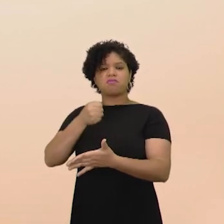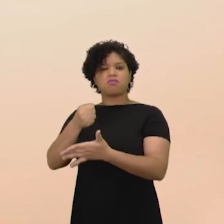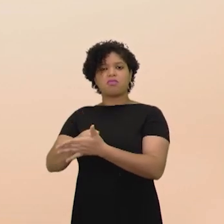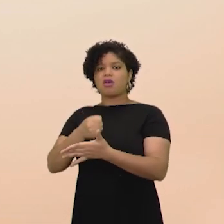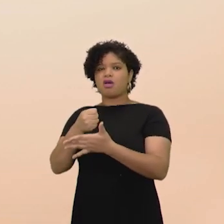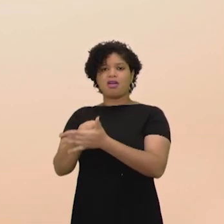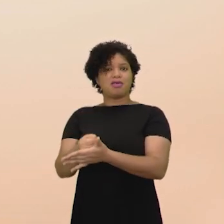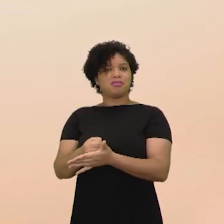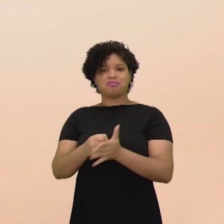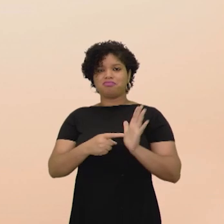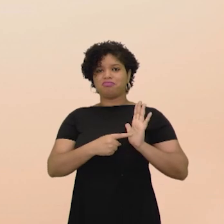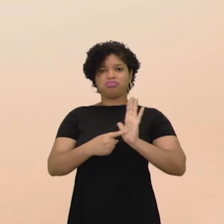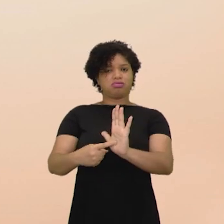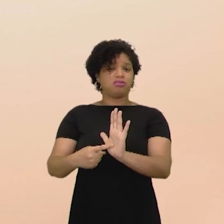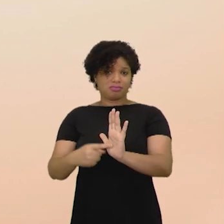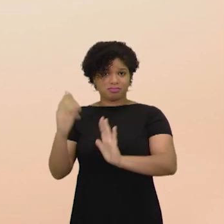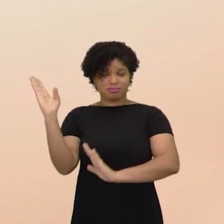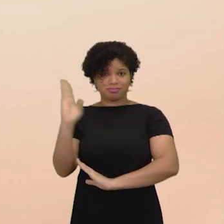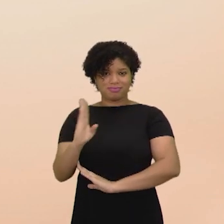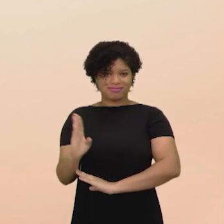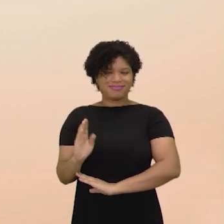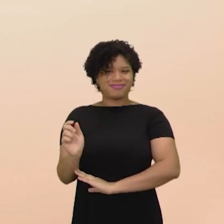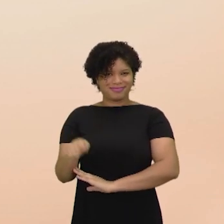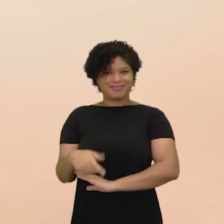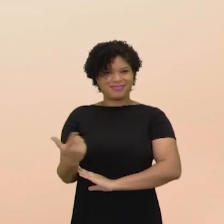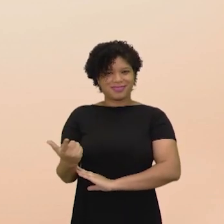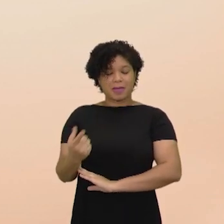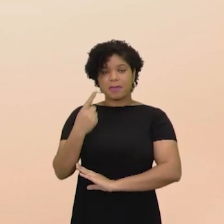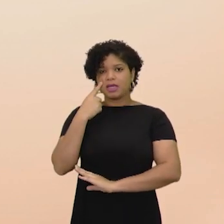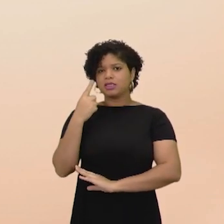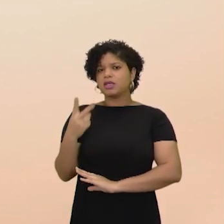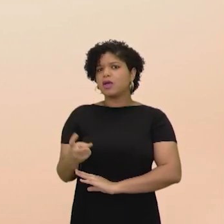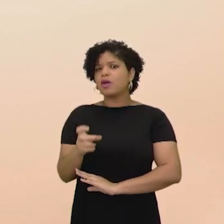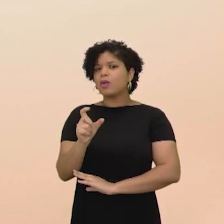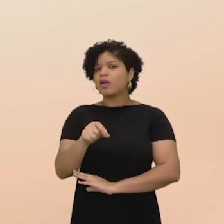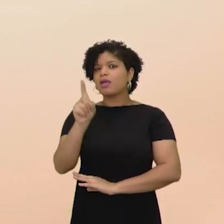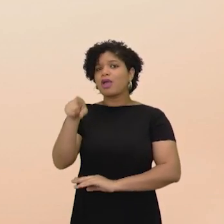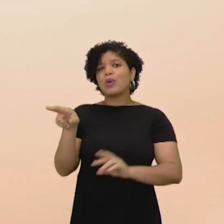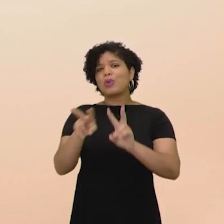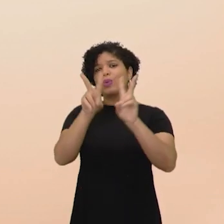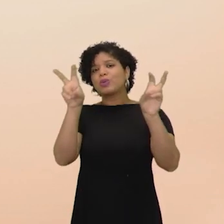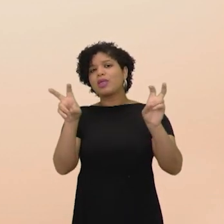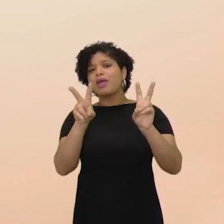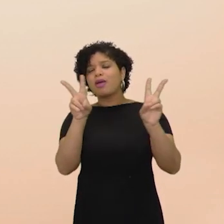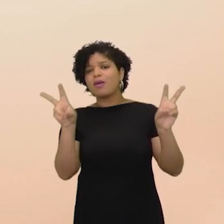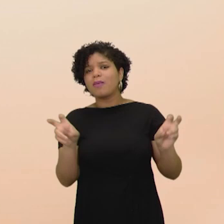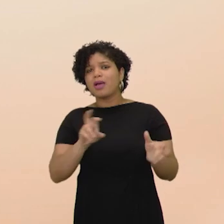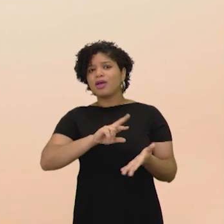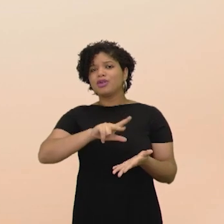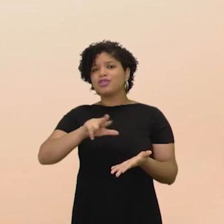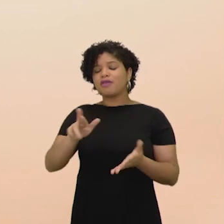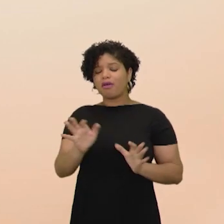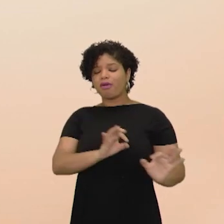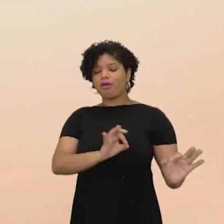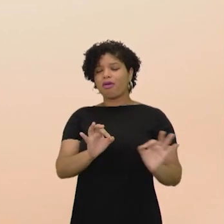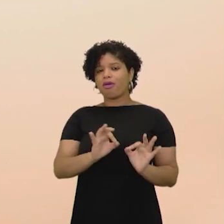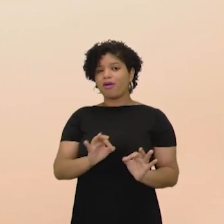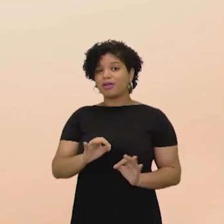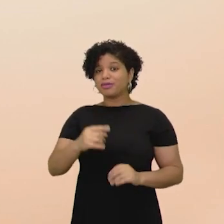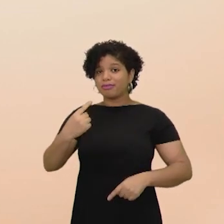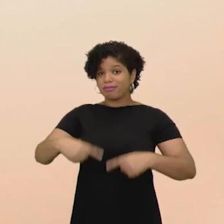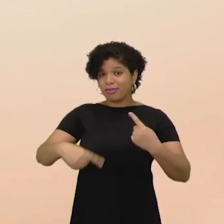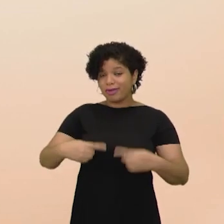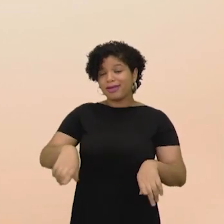reivindicações na cena nacional, tornando-se pautas de programas políticos e